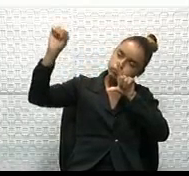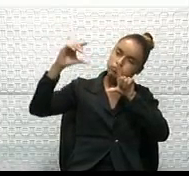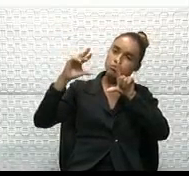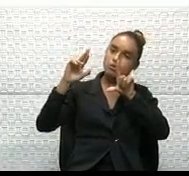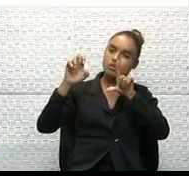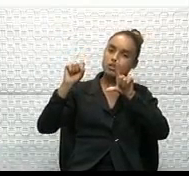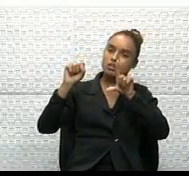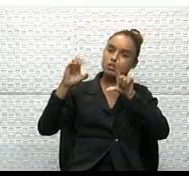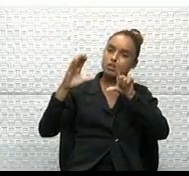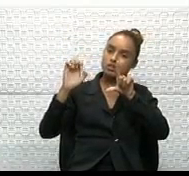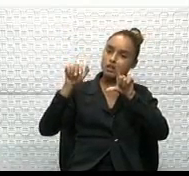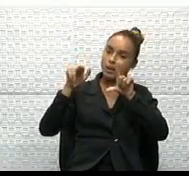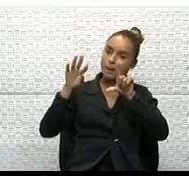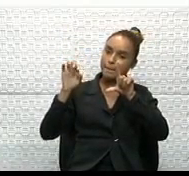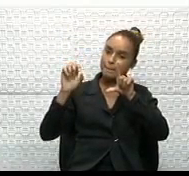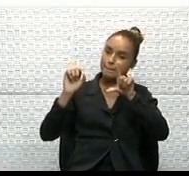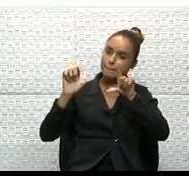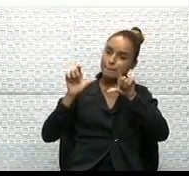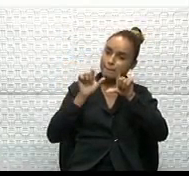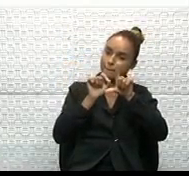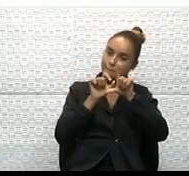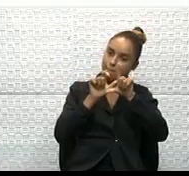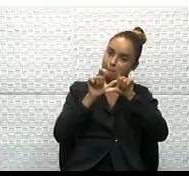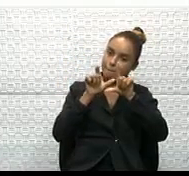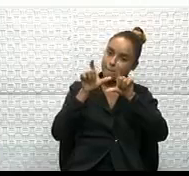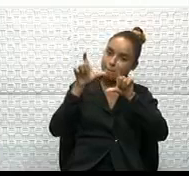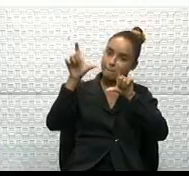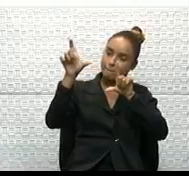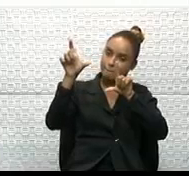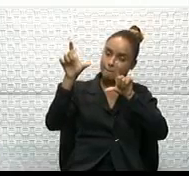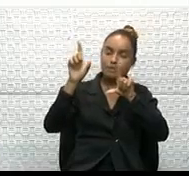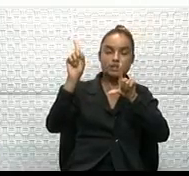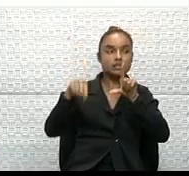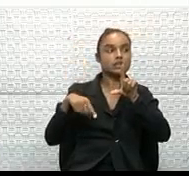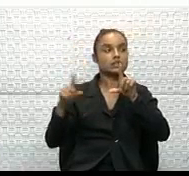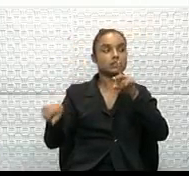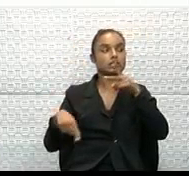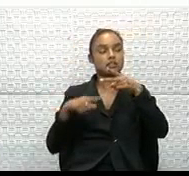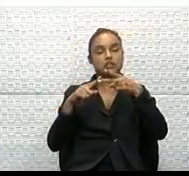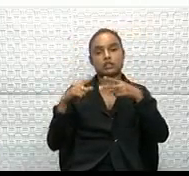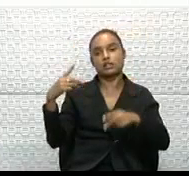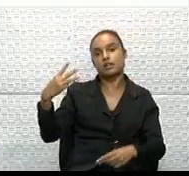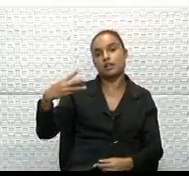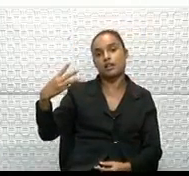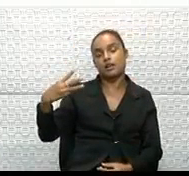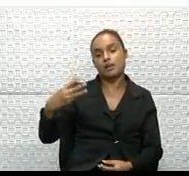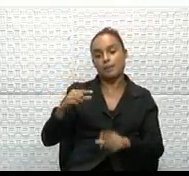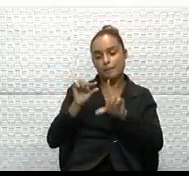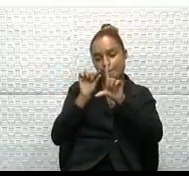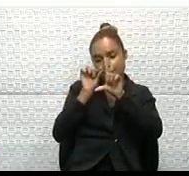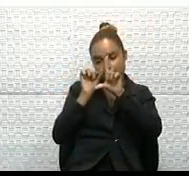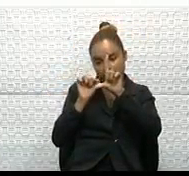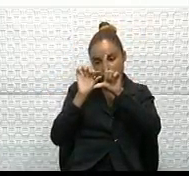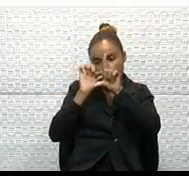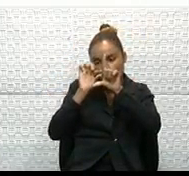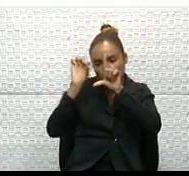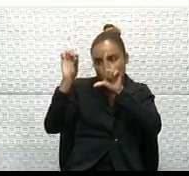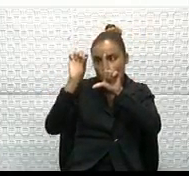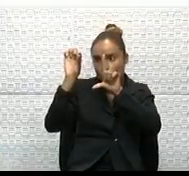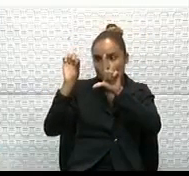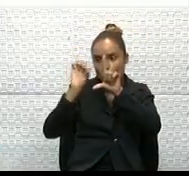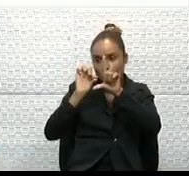ela existe e ela é positiva. Na terceira imagem, os pontos estão mais próximos